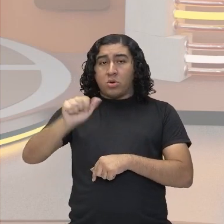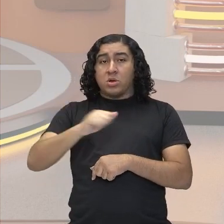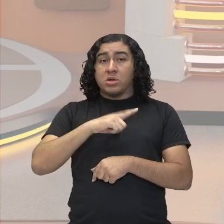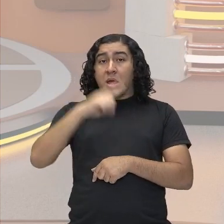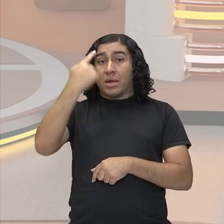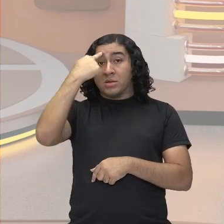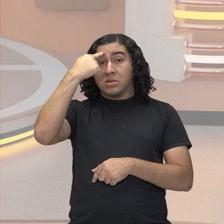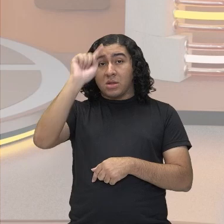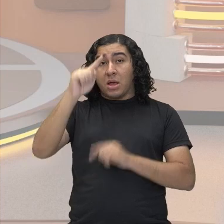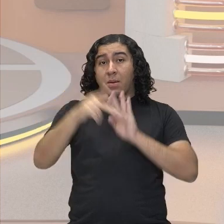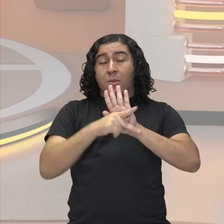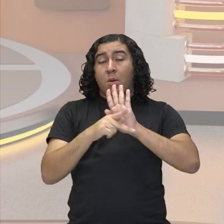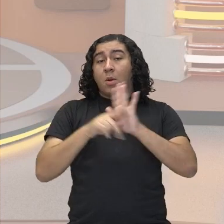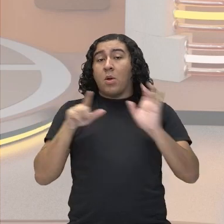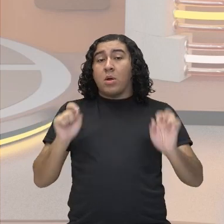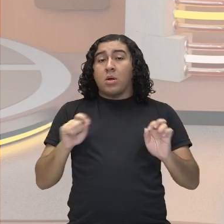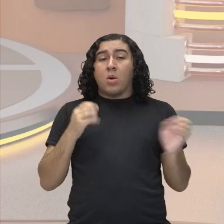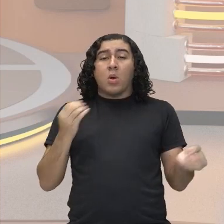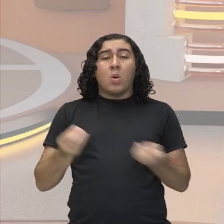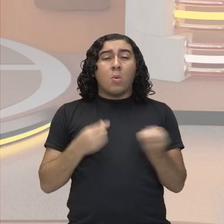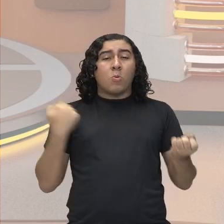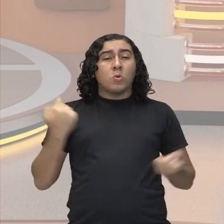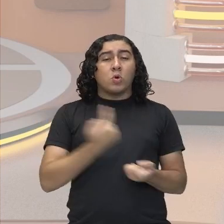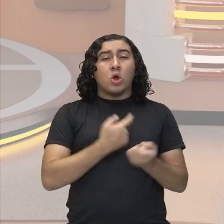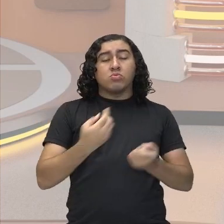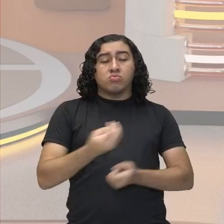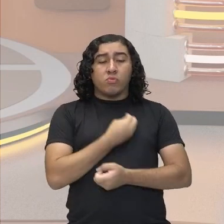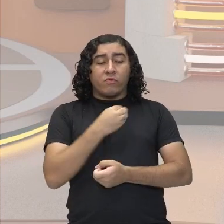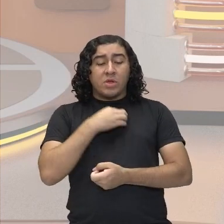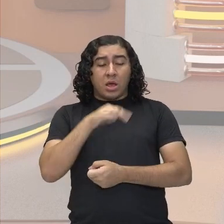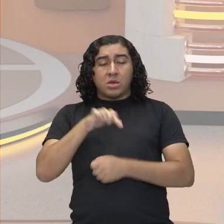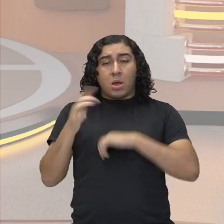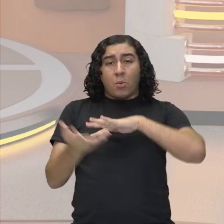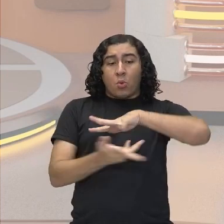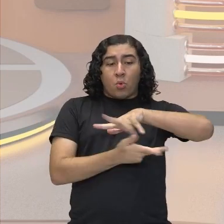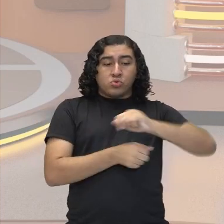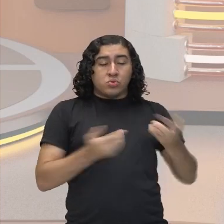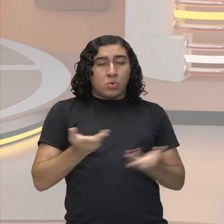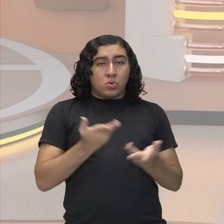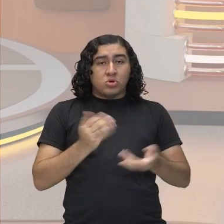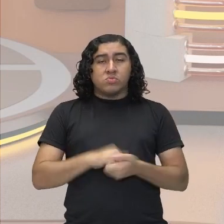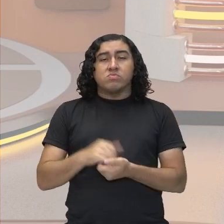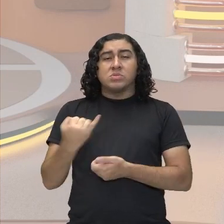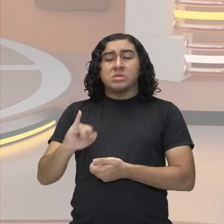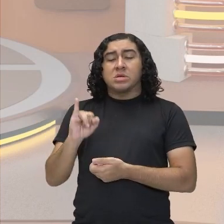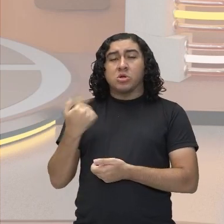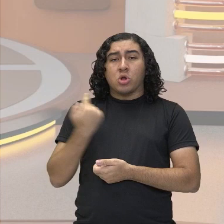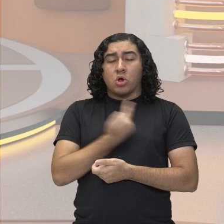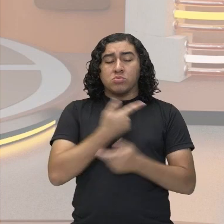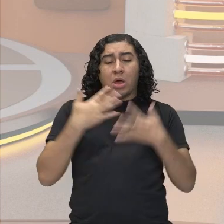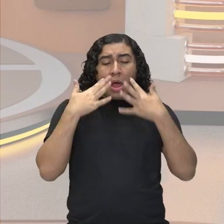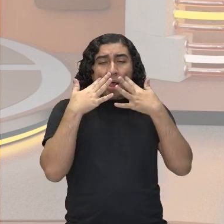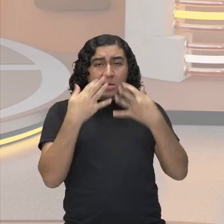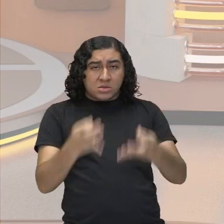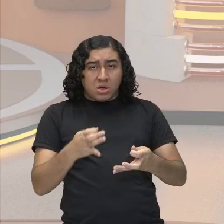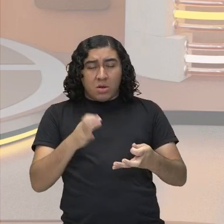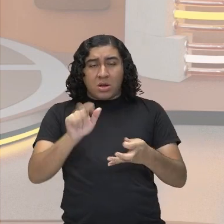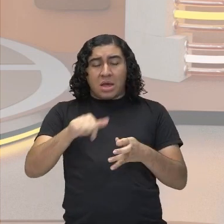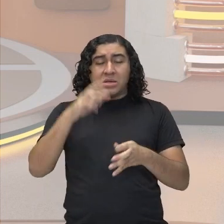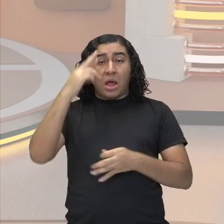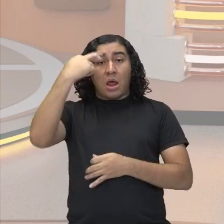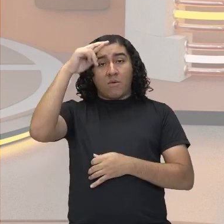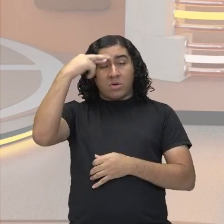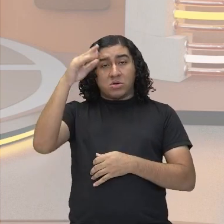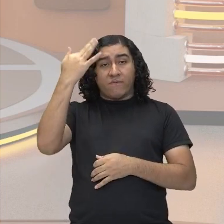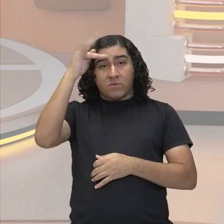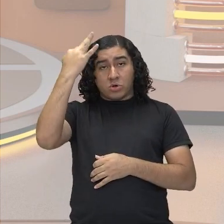ideia, né, de como nós estamos vivendo nesse mundo de hoje. E se nós prestarmos atenção nessa reflexão